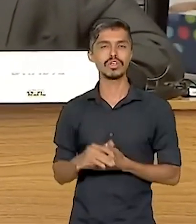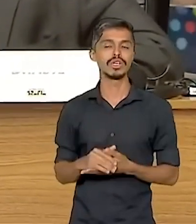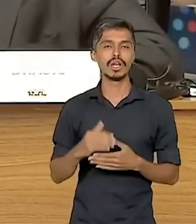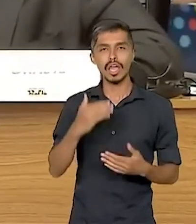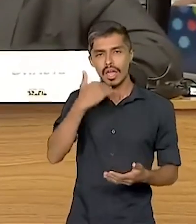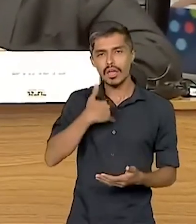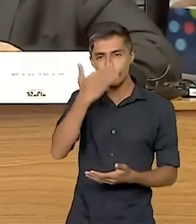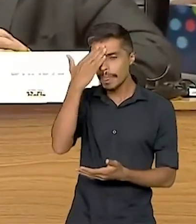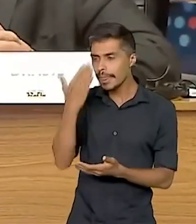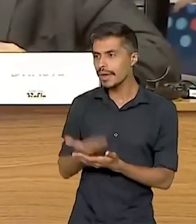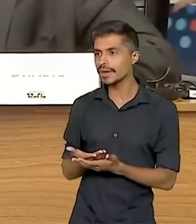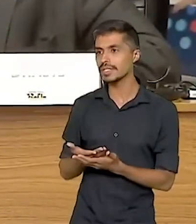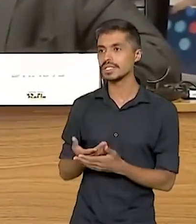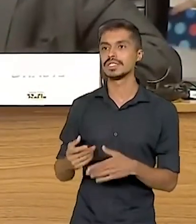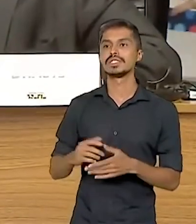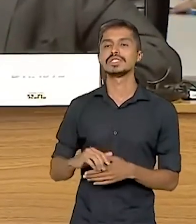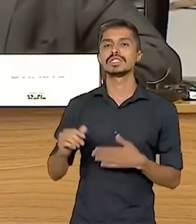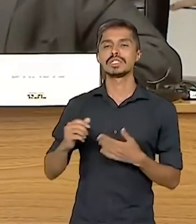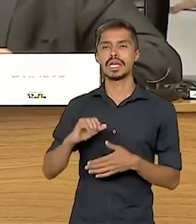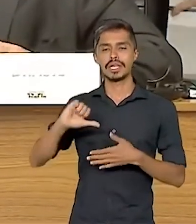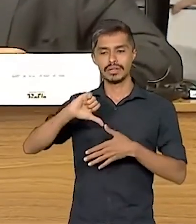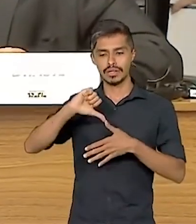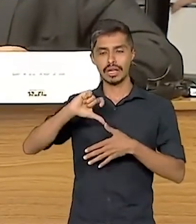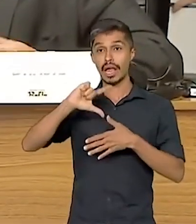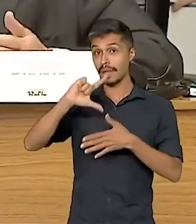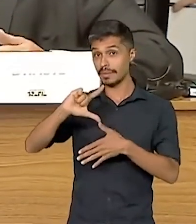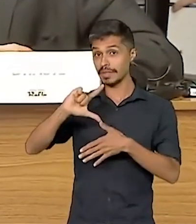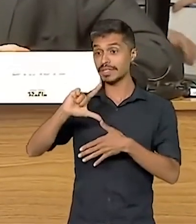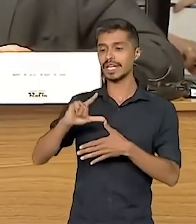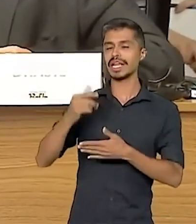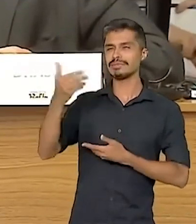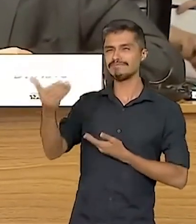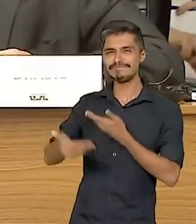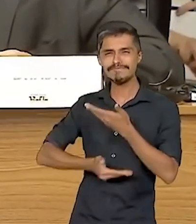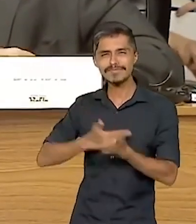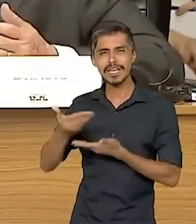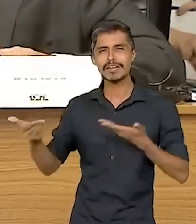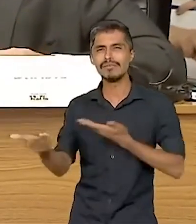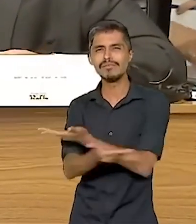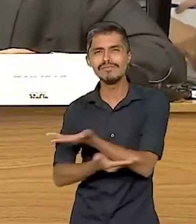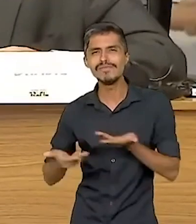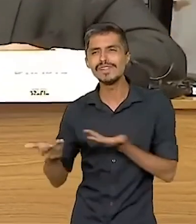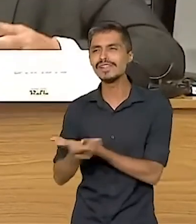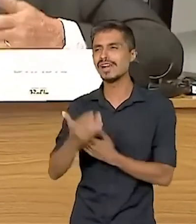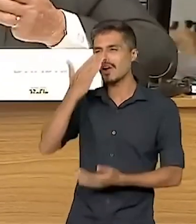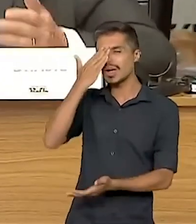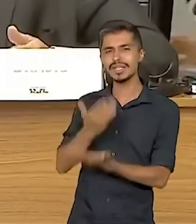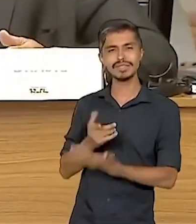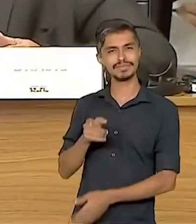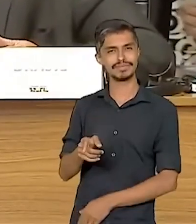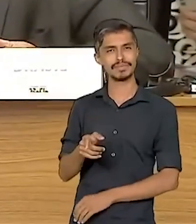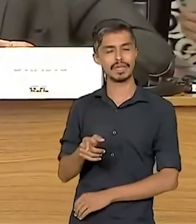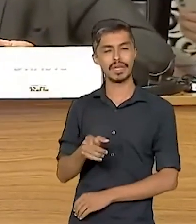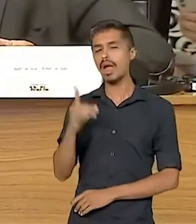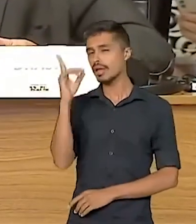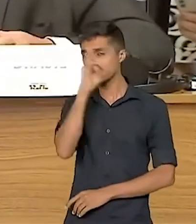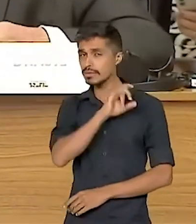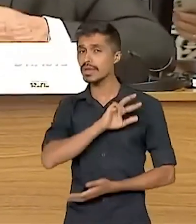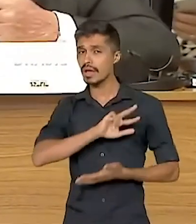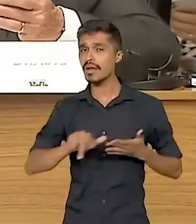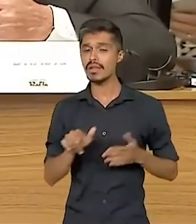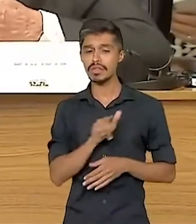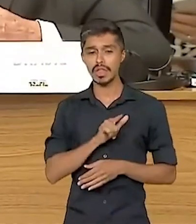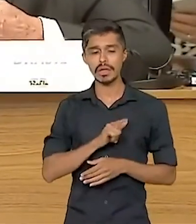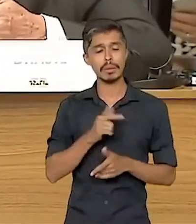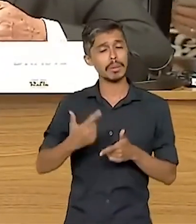acredito sinceramente na integração da América Latina. Acredito, trabalho com isso, acredito nisso, mesmo na dificuldade. Não